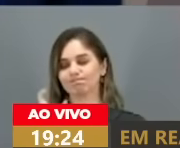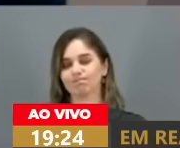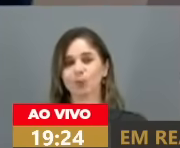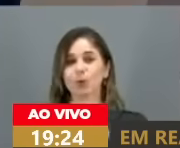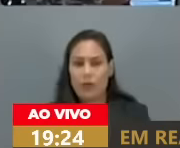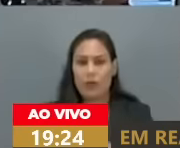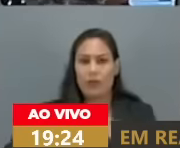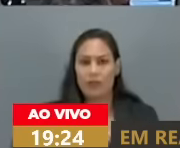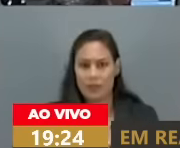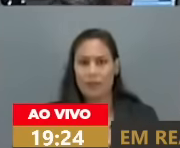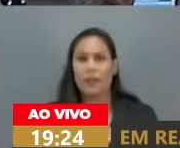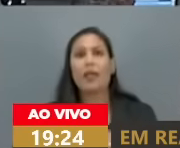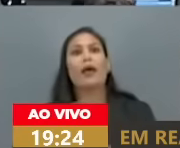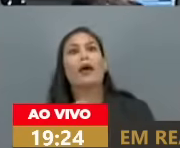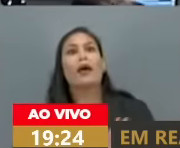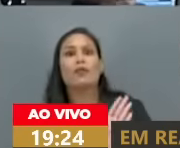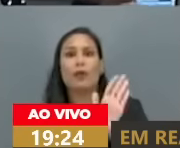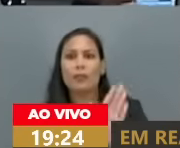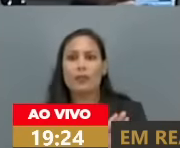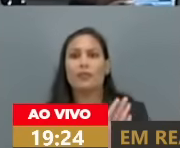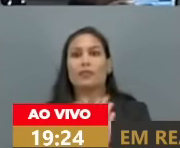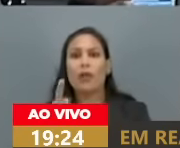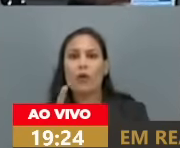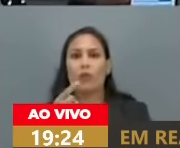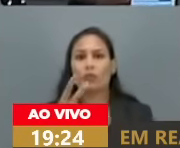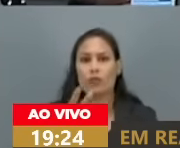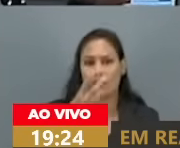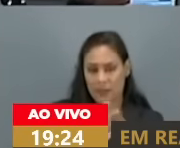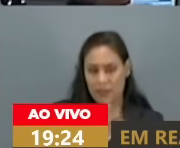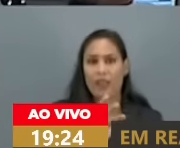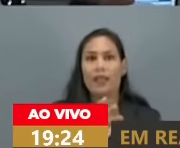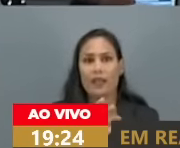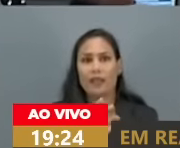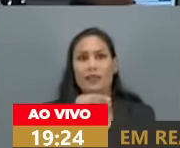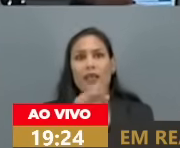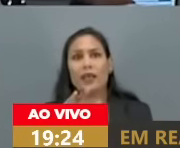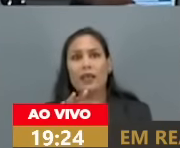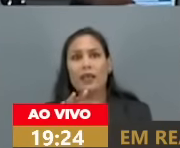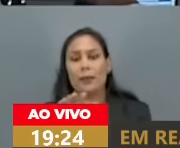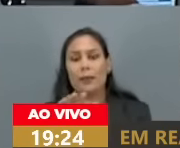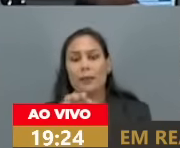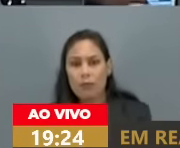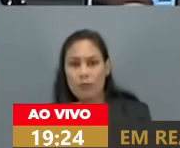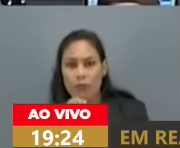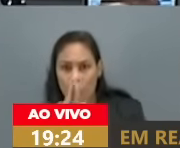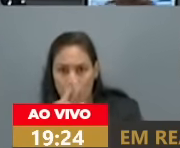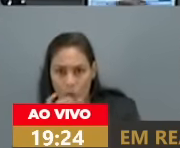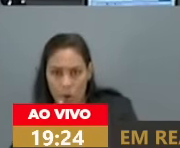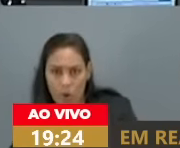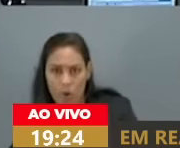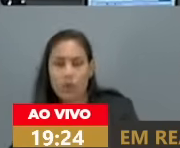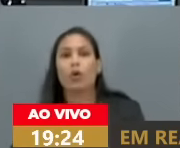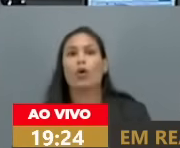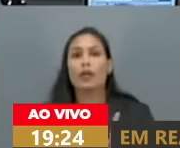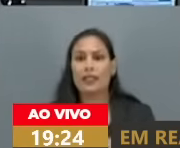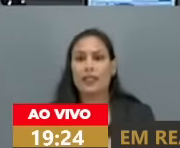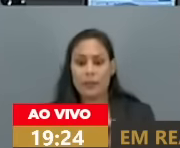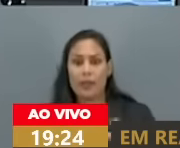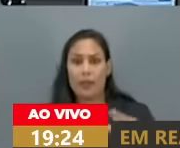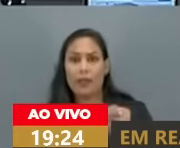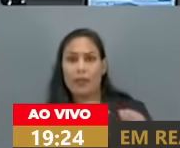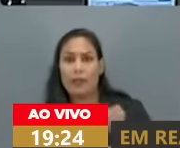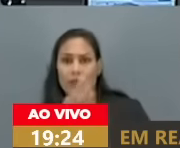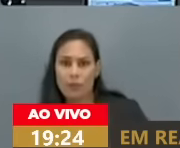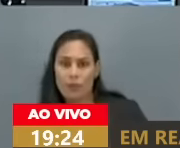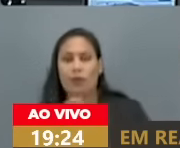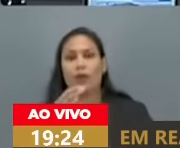maconha para caracterizar uso pessoal e não tráfico de drogas. No Congresso, o relator do texto, o senador Efraim